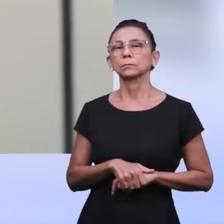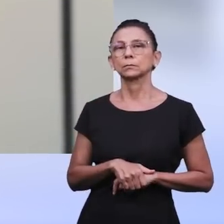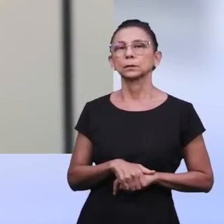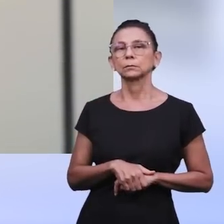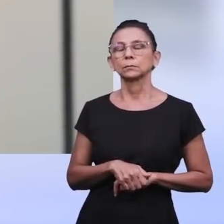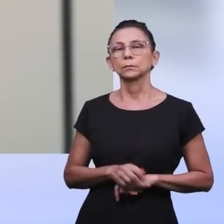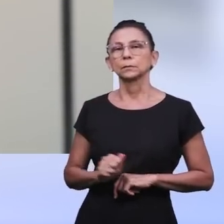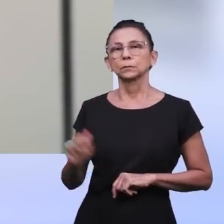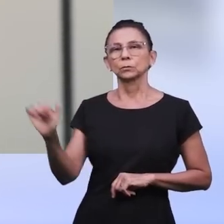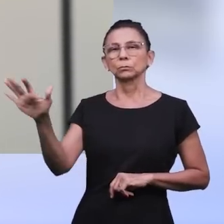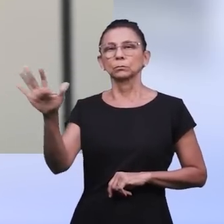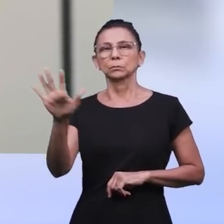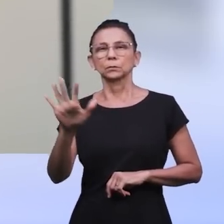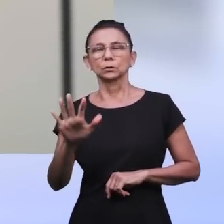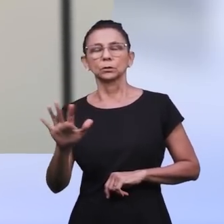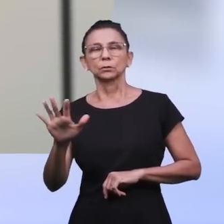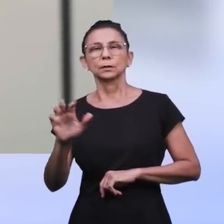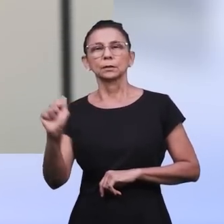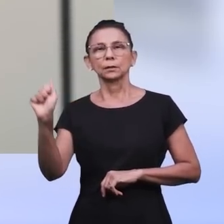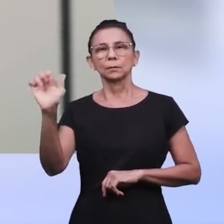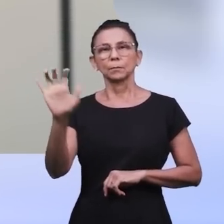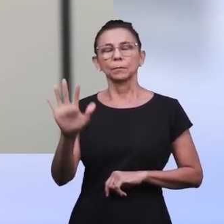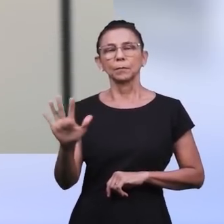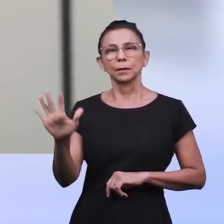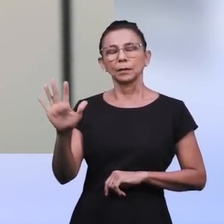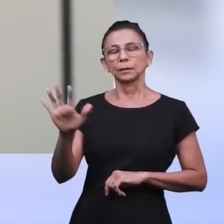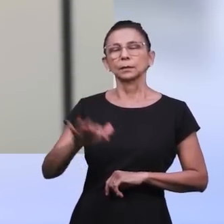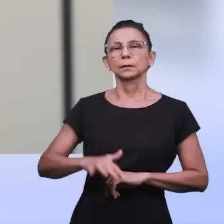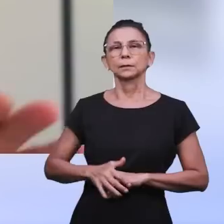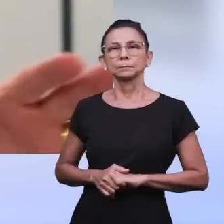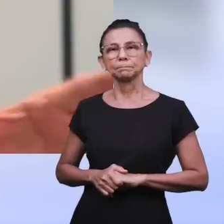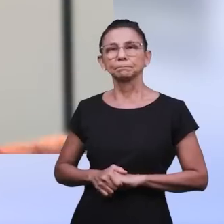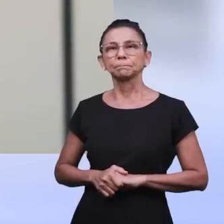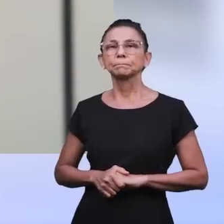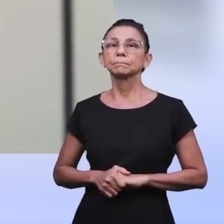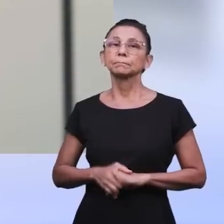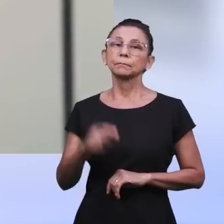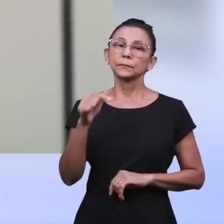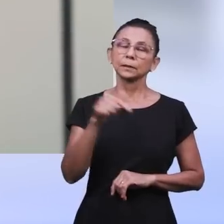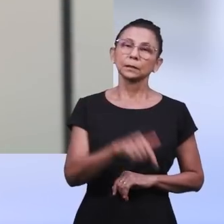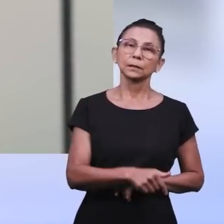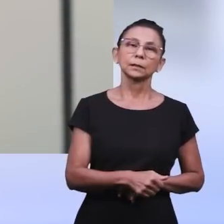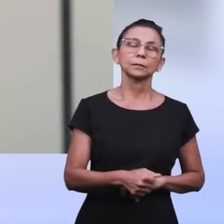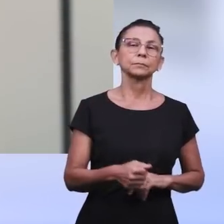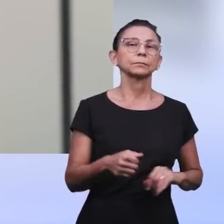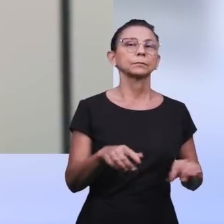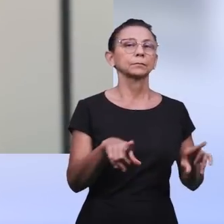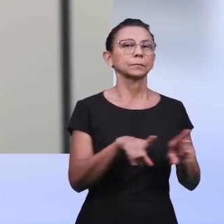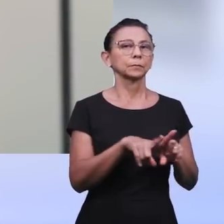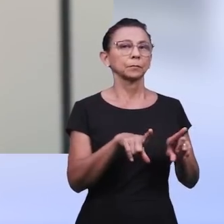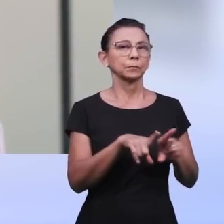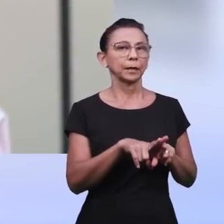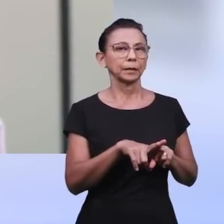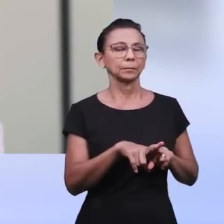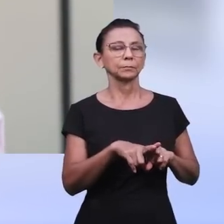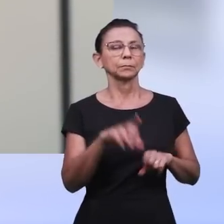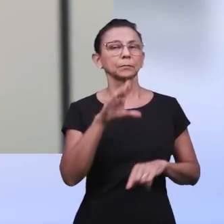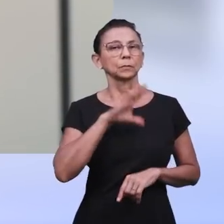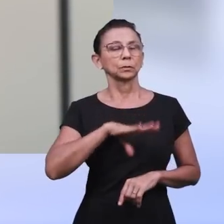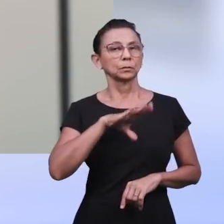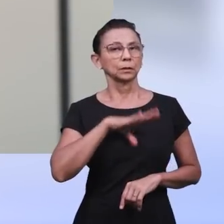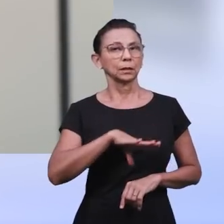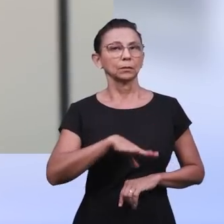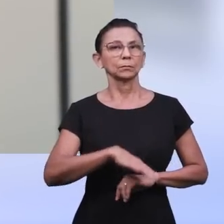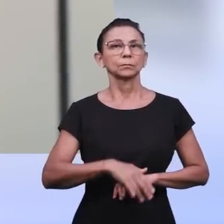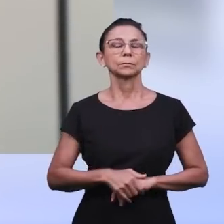as igrejas, aqui também atingiu a todas as igrejas de Portugal e nós, se Deus quiser,